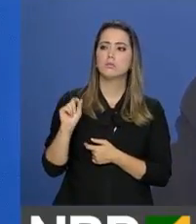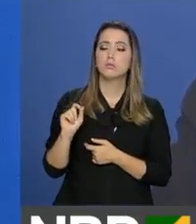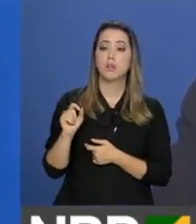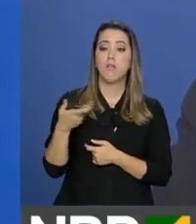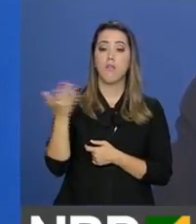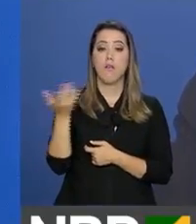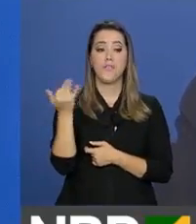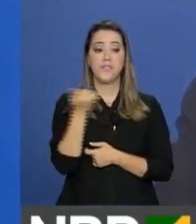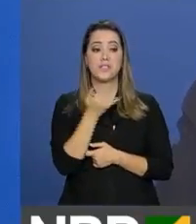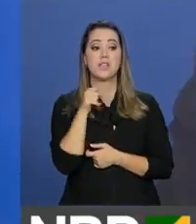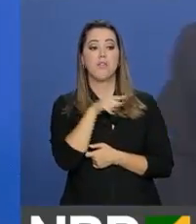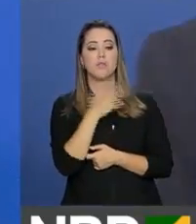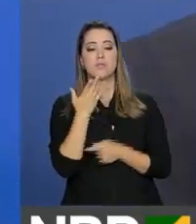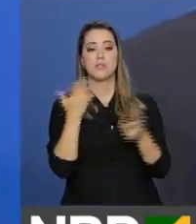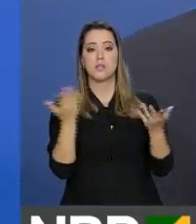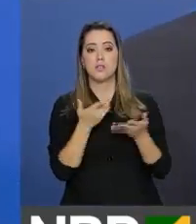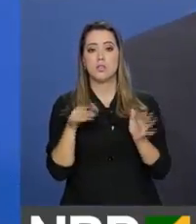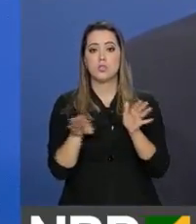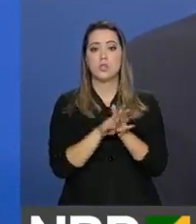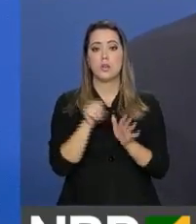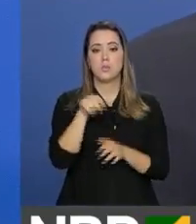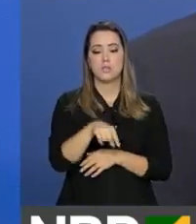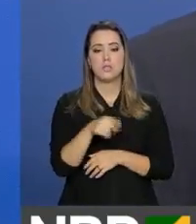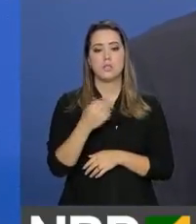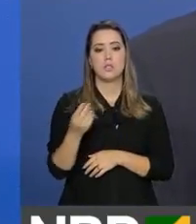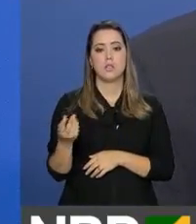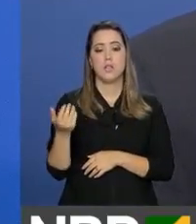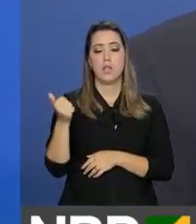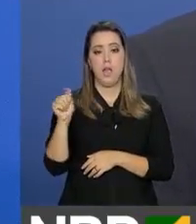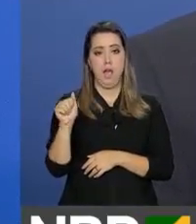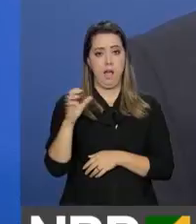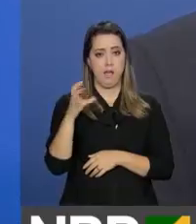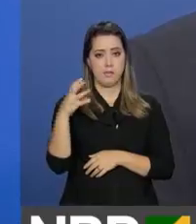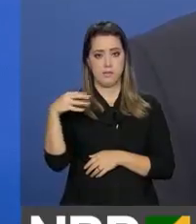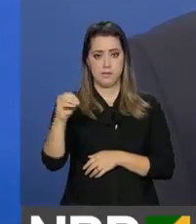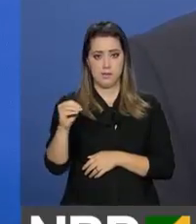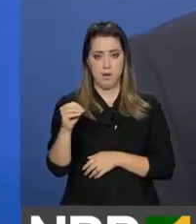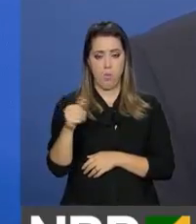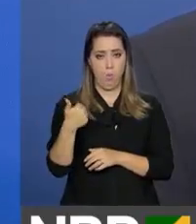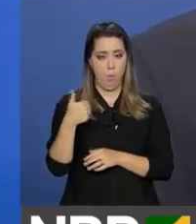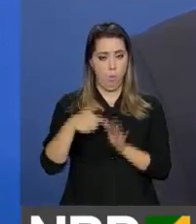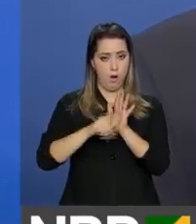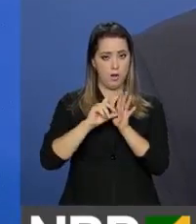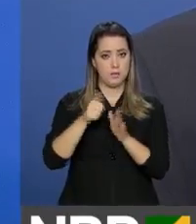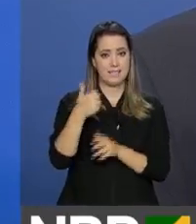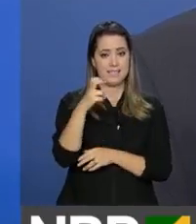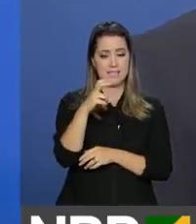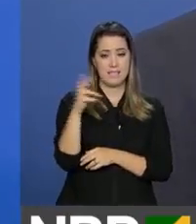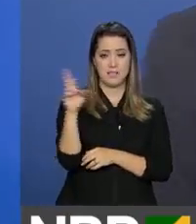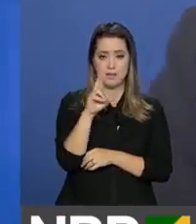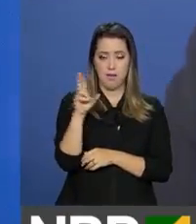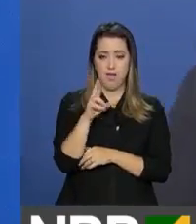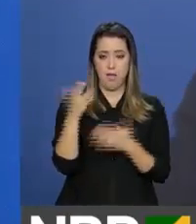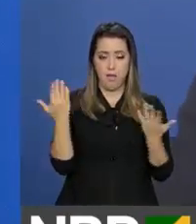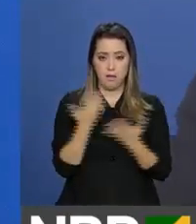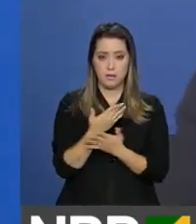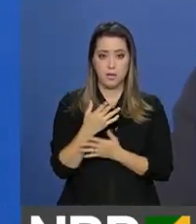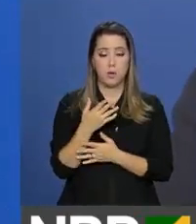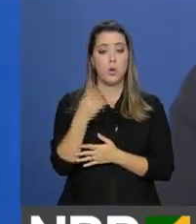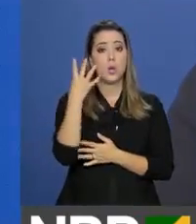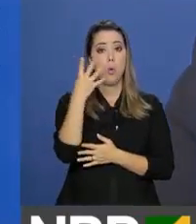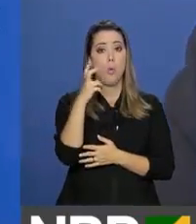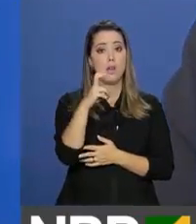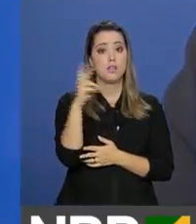aqui chegamos, a nossa ação valia 15 reais. Hoje está valendo 45 reais. Portanto, patrimônio, isso significa patrimônio público.